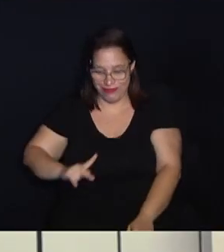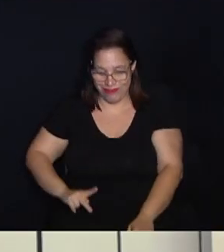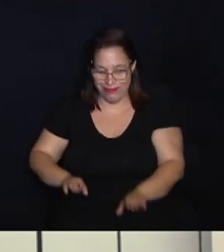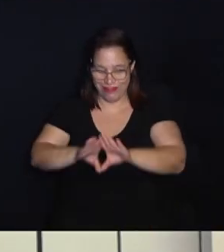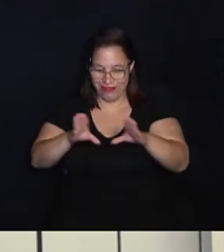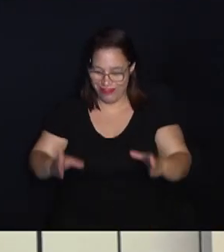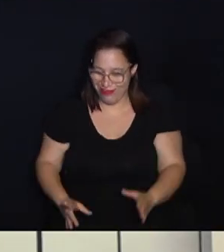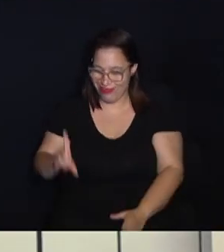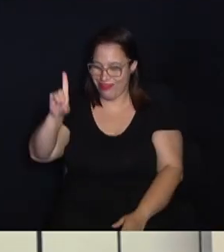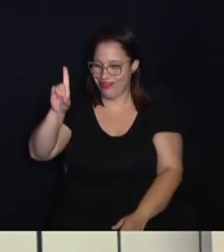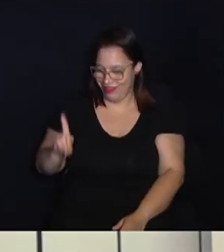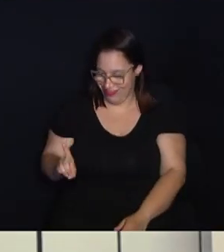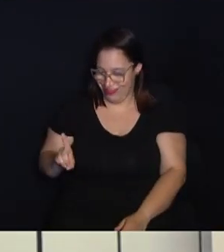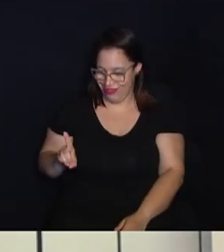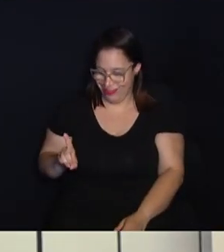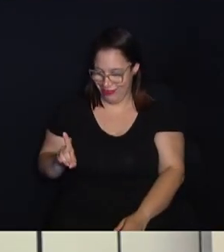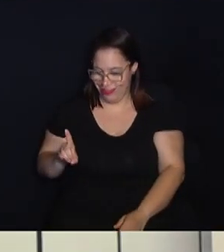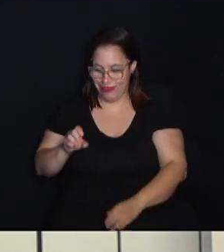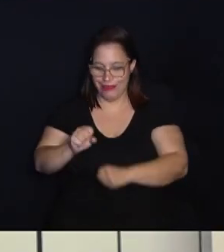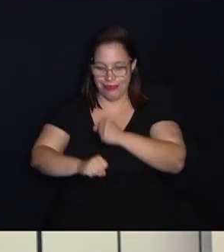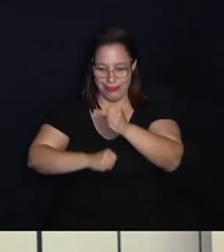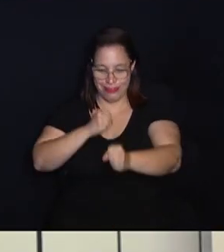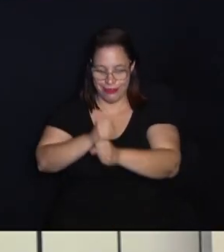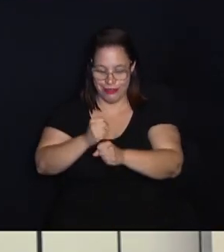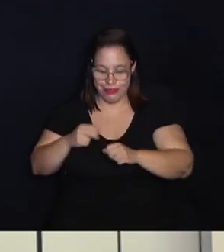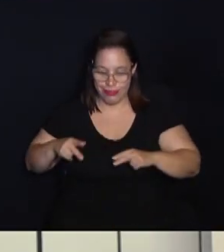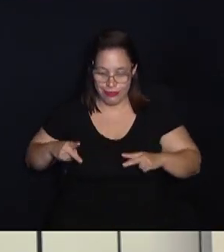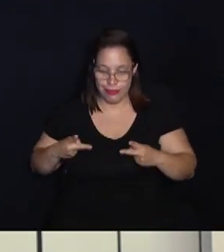diretora da Câmara para o biênio